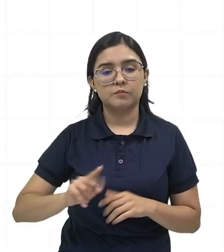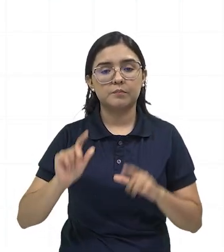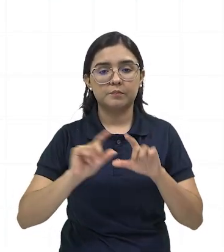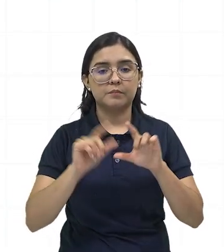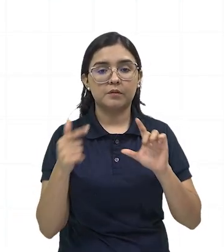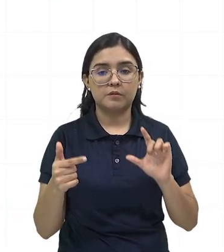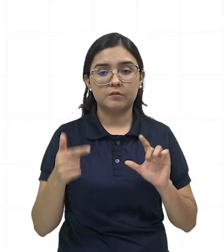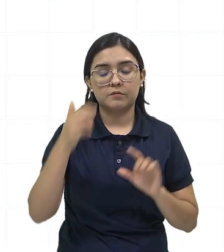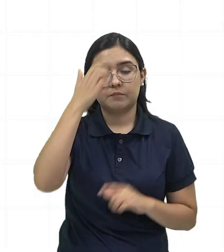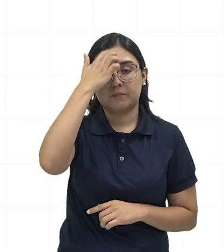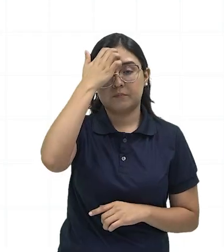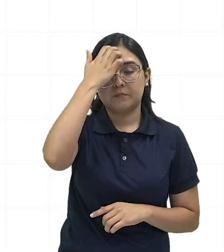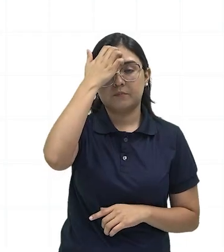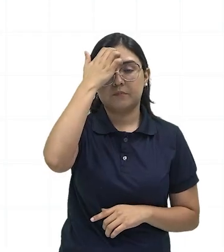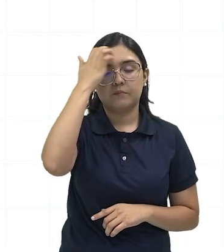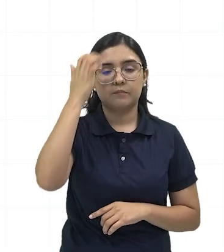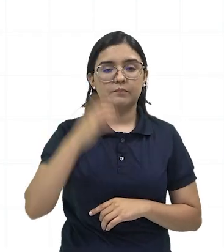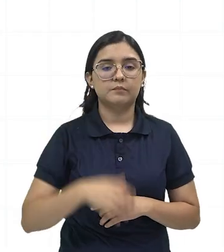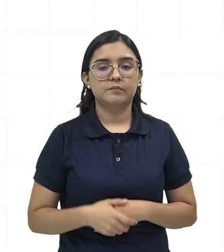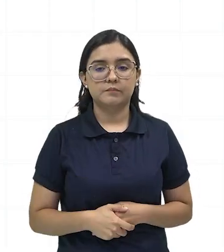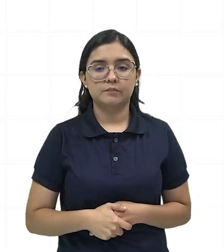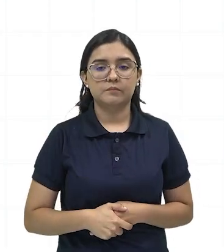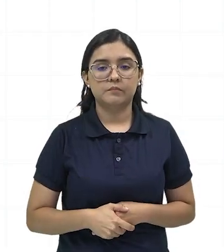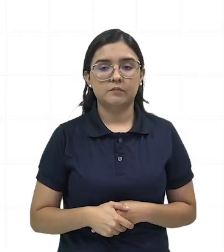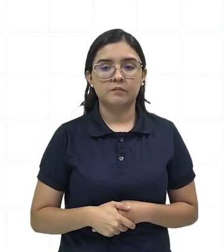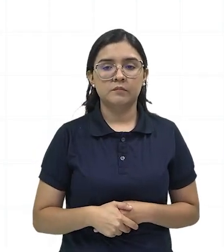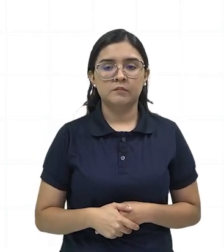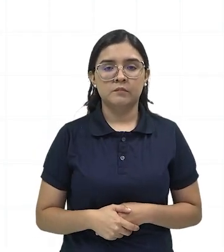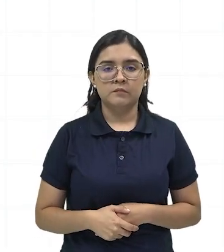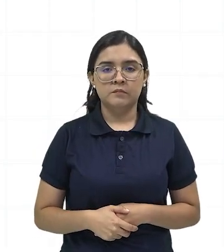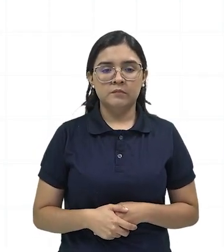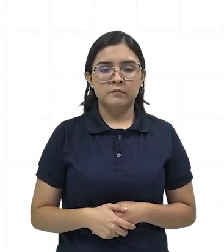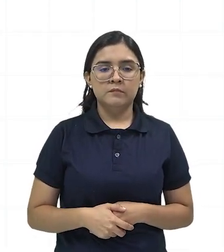paradoxo justamente para dar essa